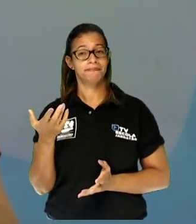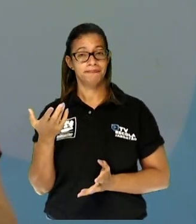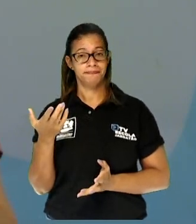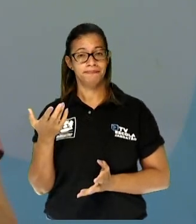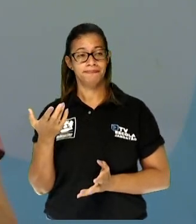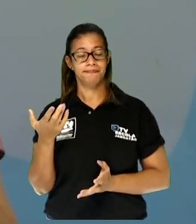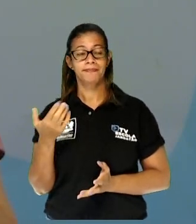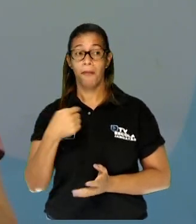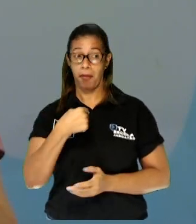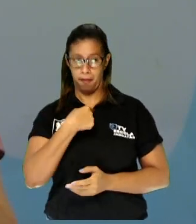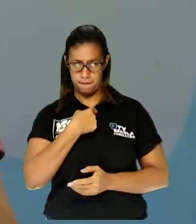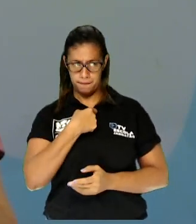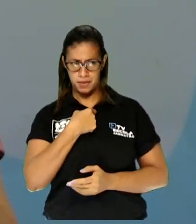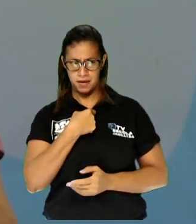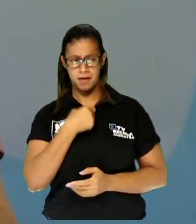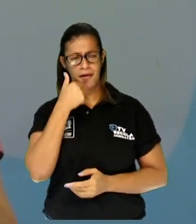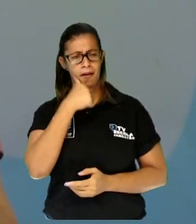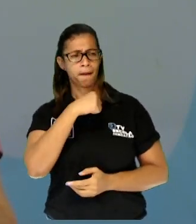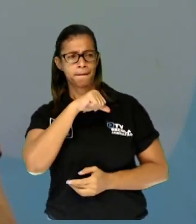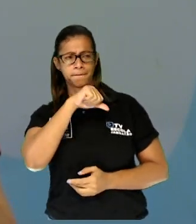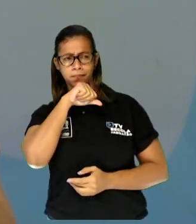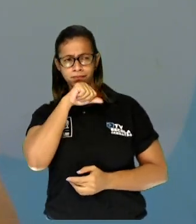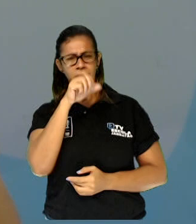mãe tem cheiro de